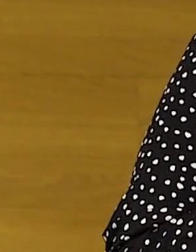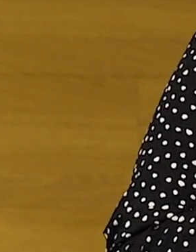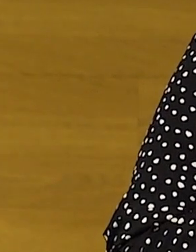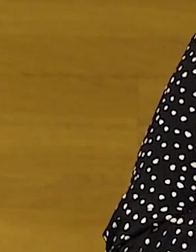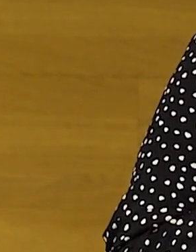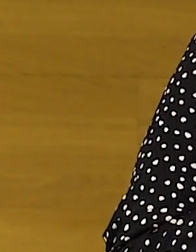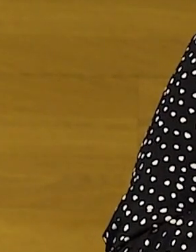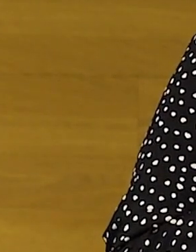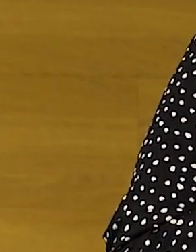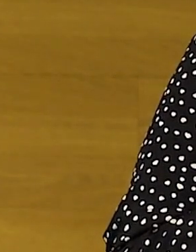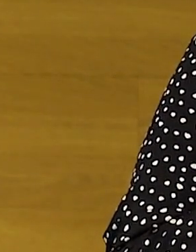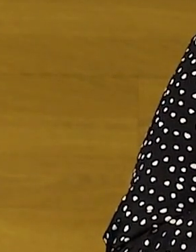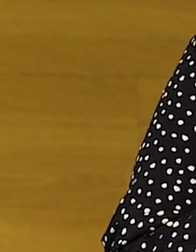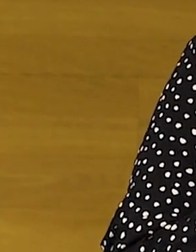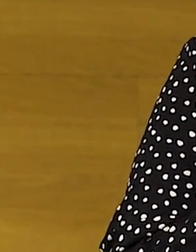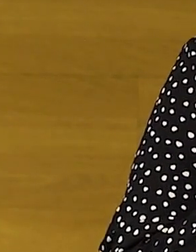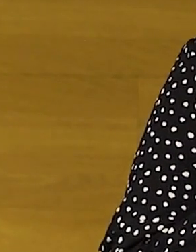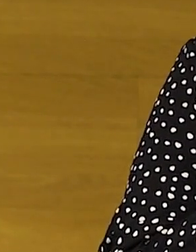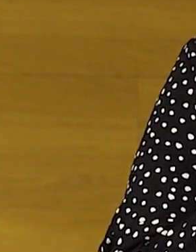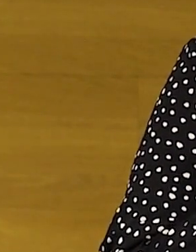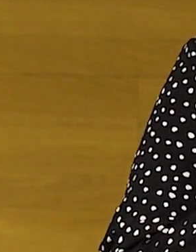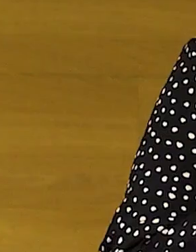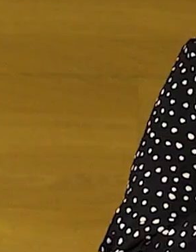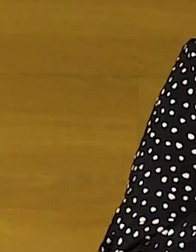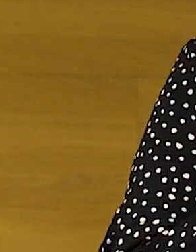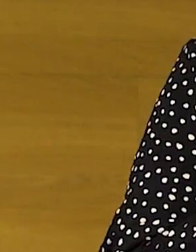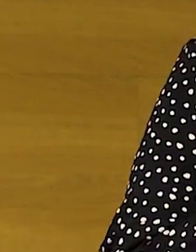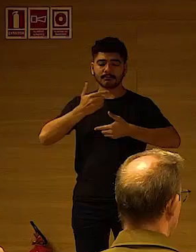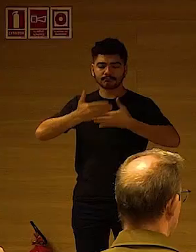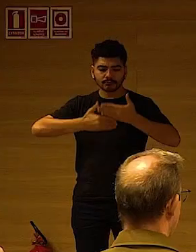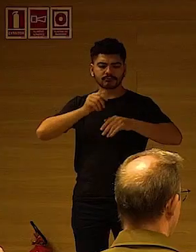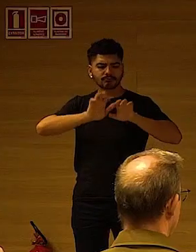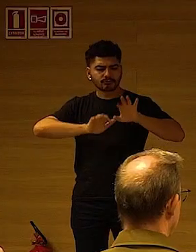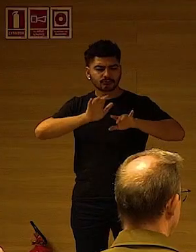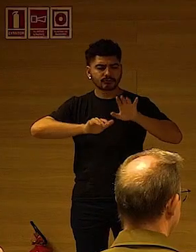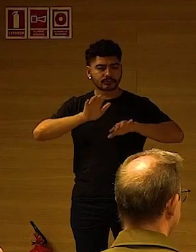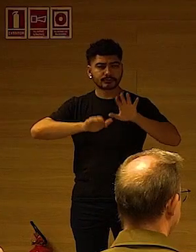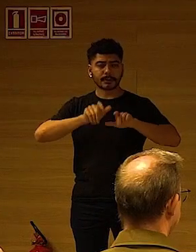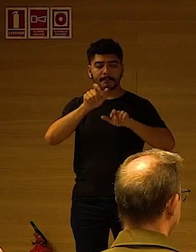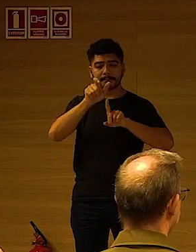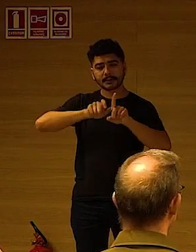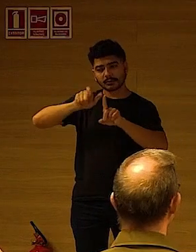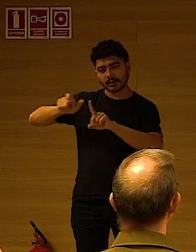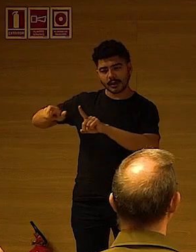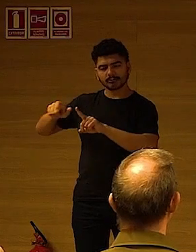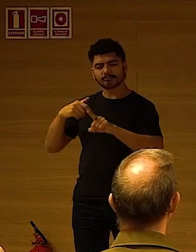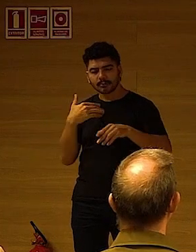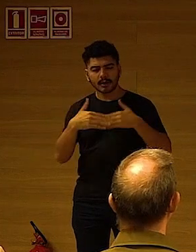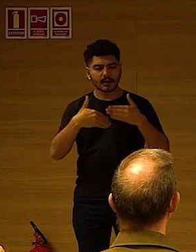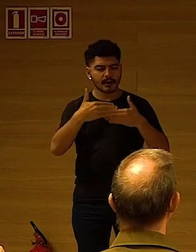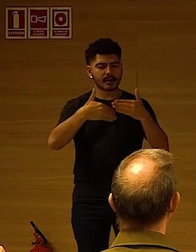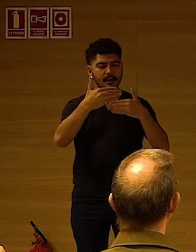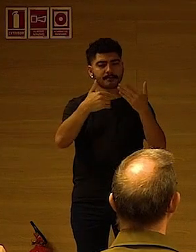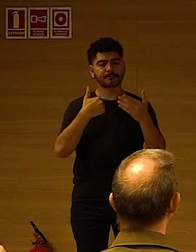estava. E aí, conforme eu ia trabalhando, desenvolvendo as personagens, eu